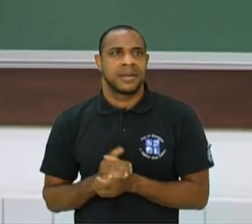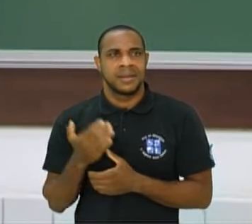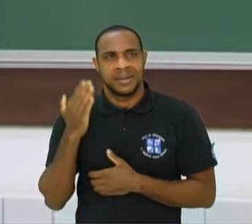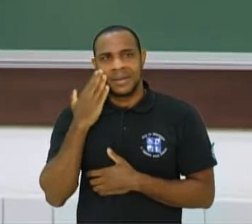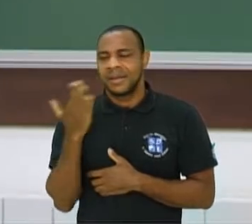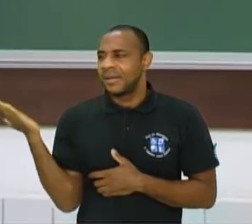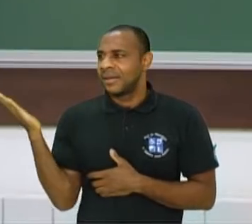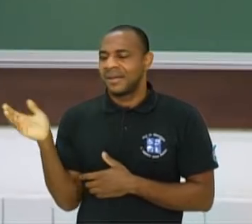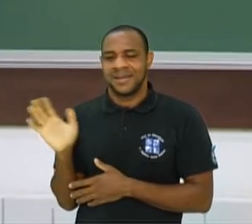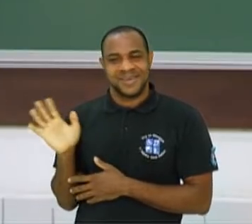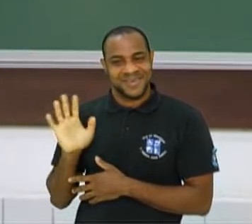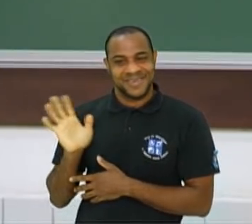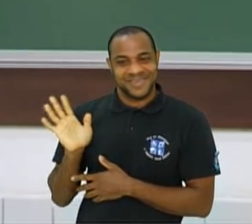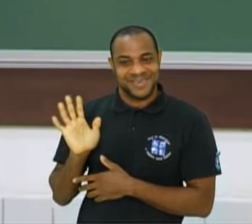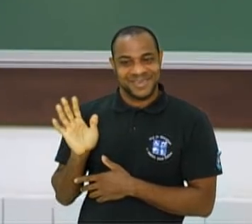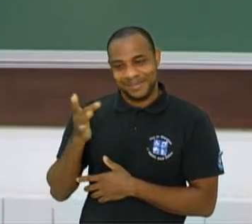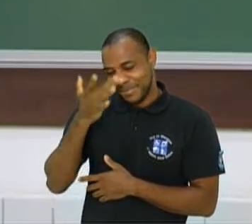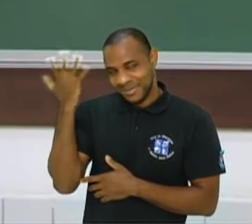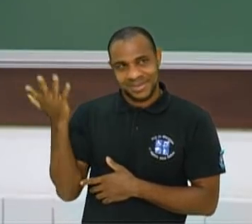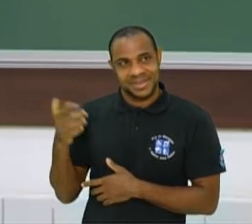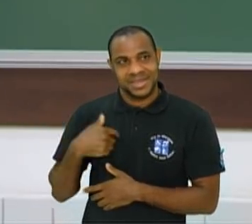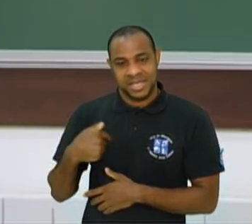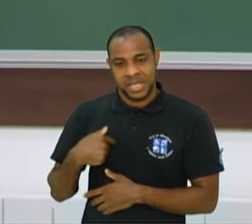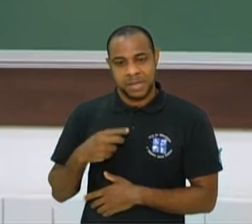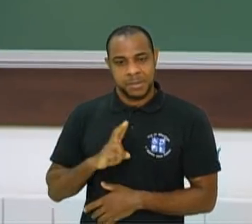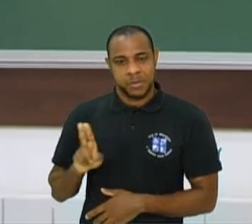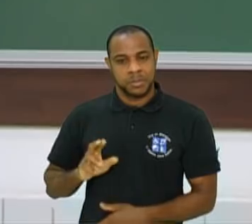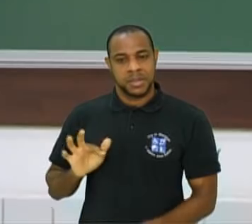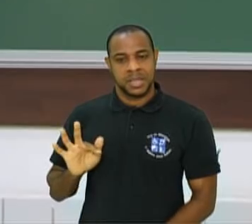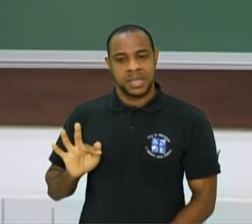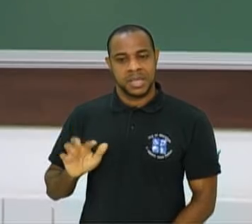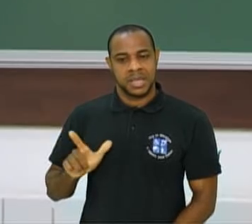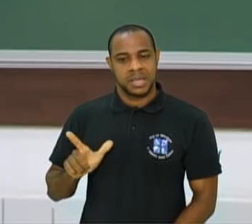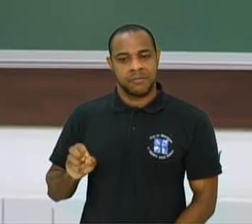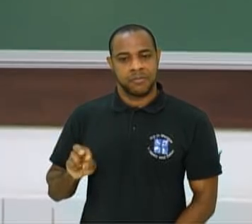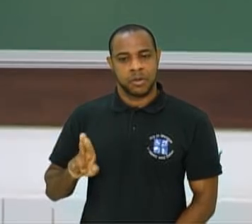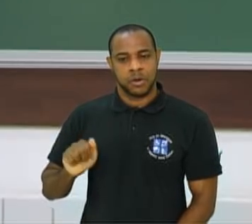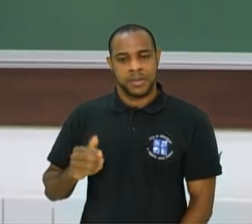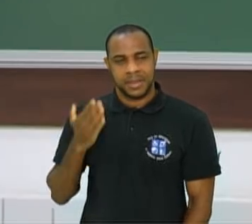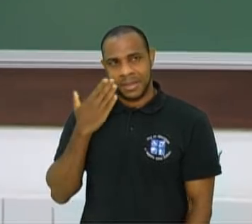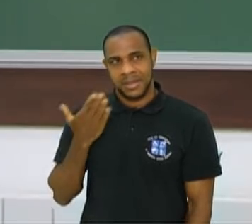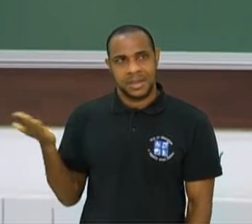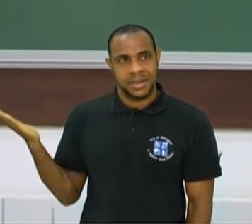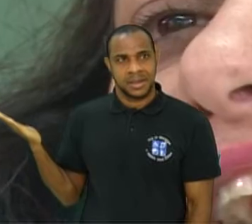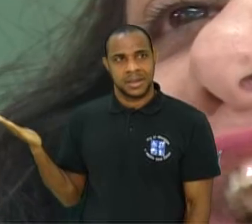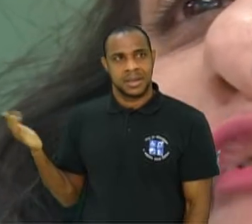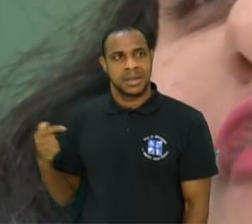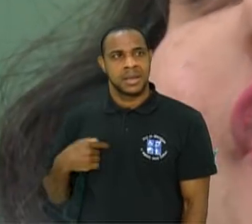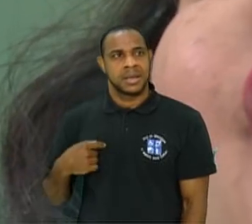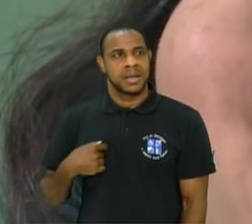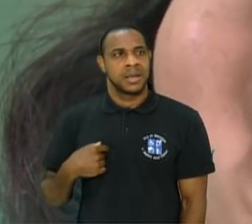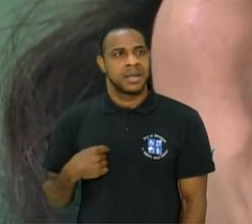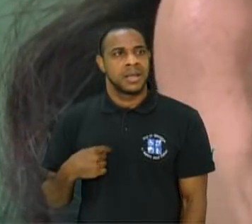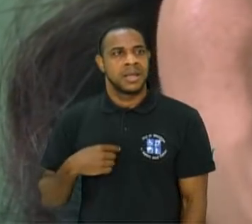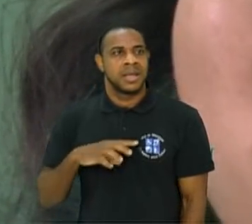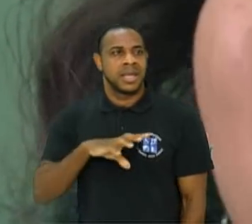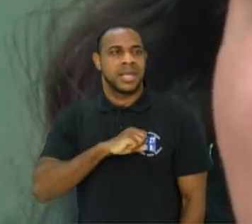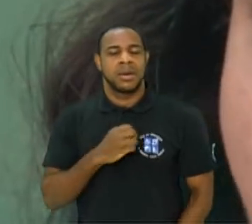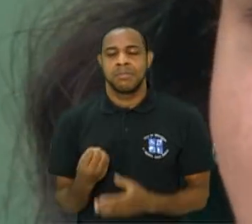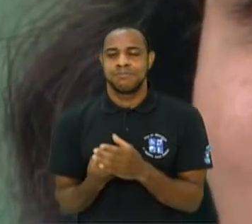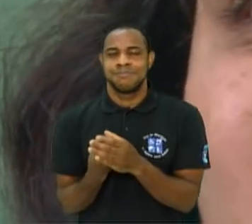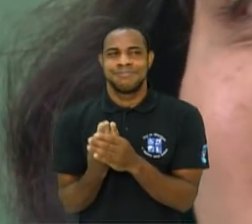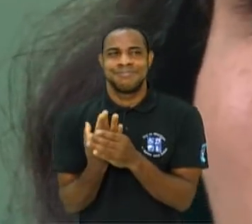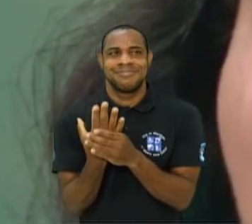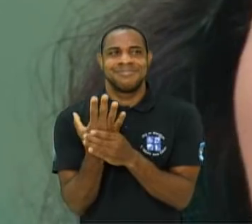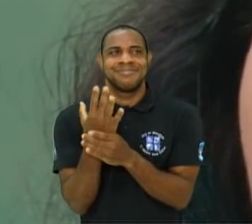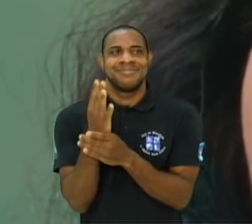Oi, pessoal. Eu sou a Flora, porque eu aflorei